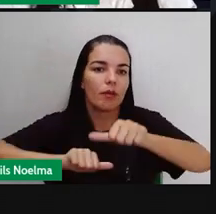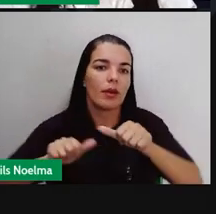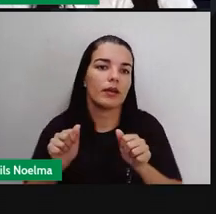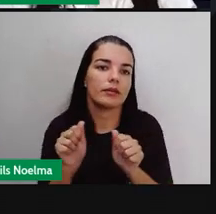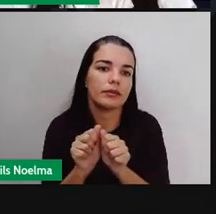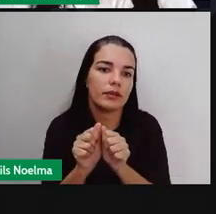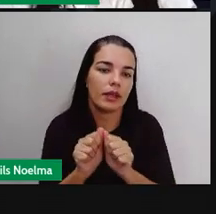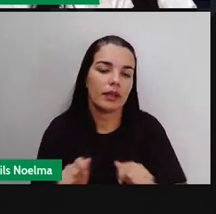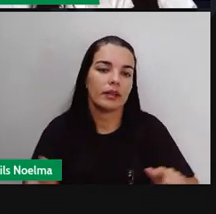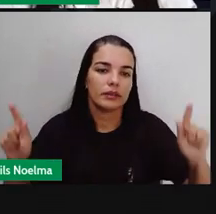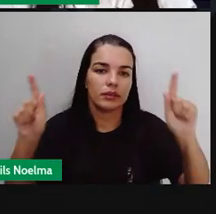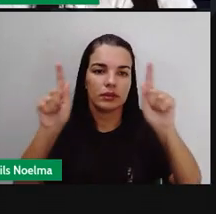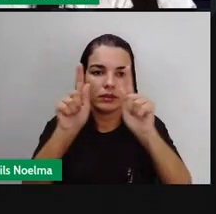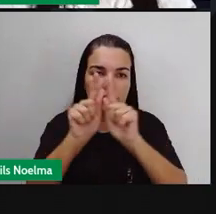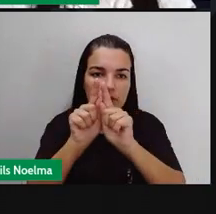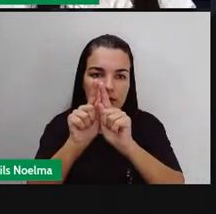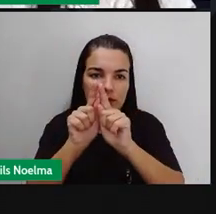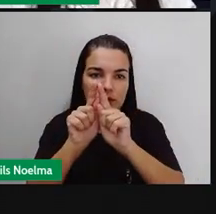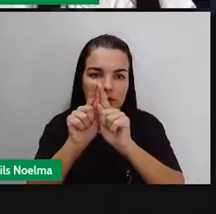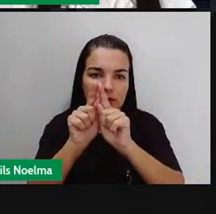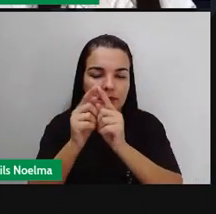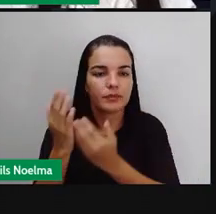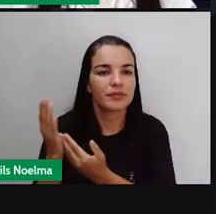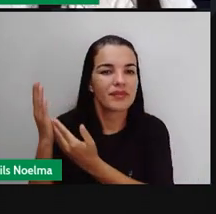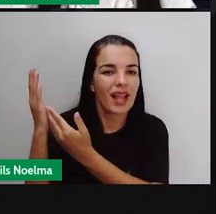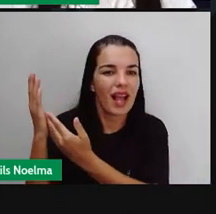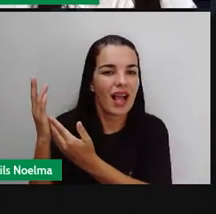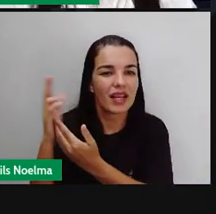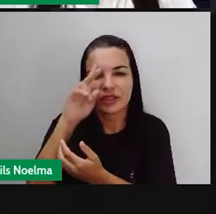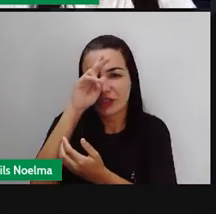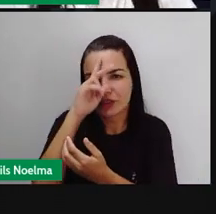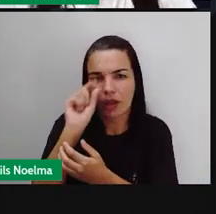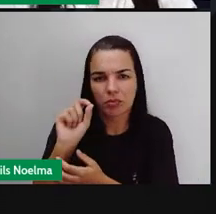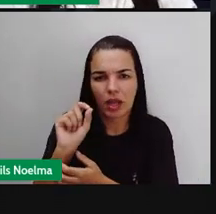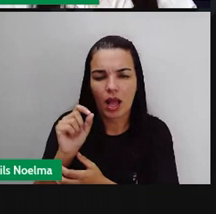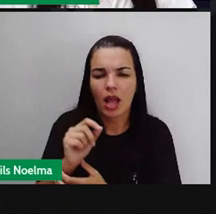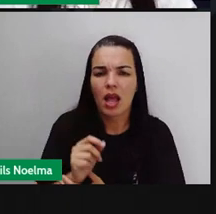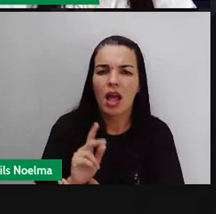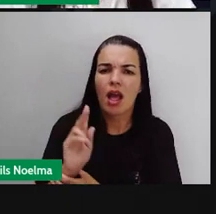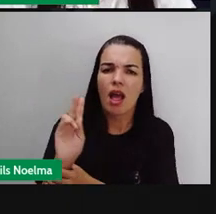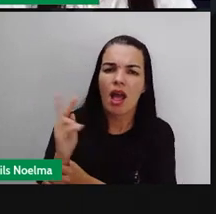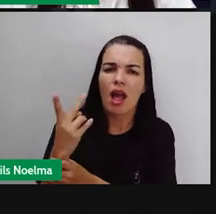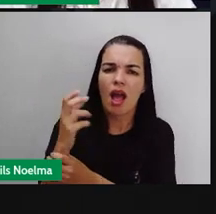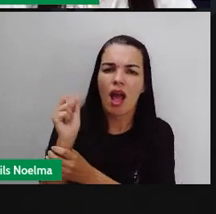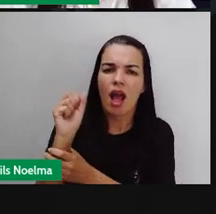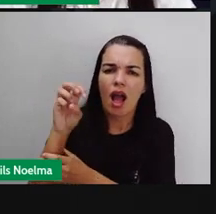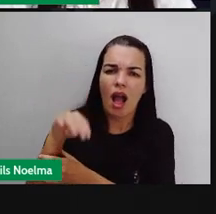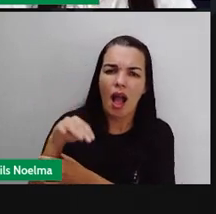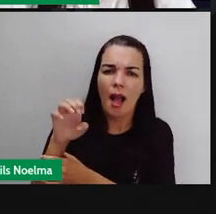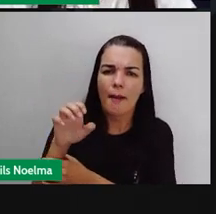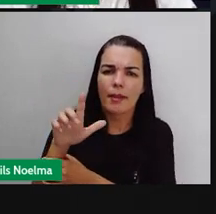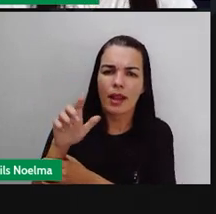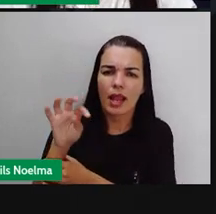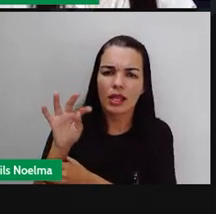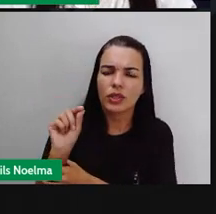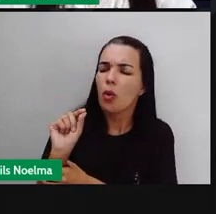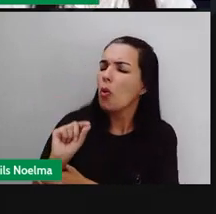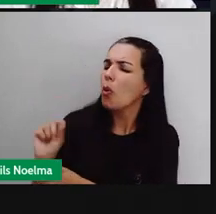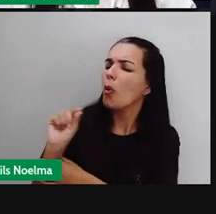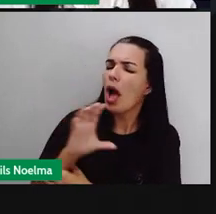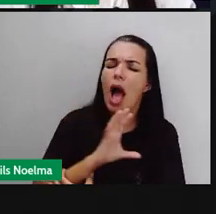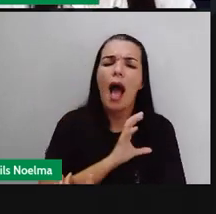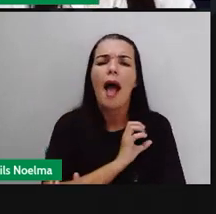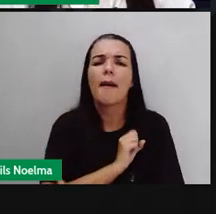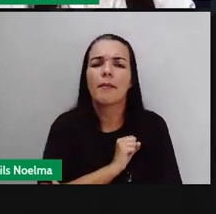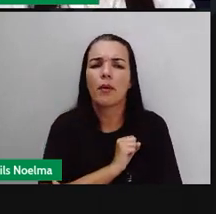em adjetivos. Hamlet, o que é o amor? Amor é um substantivo.